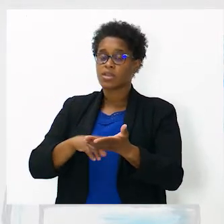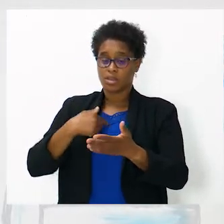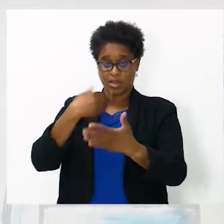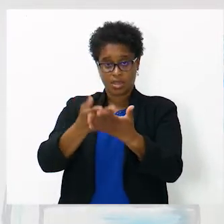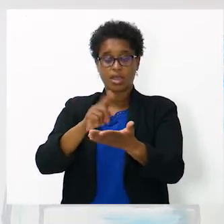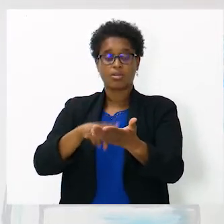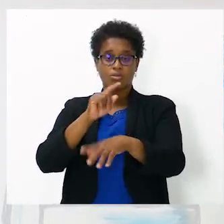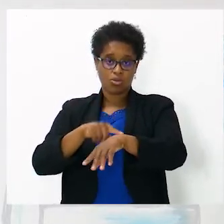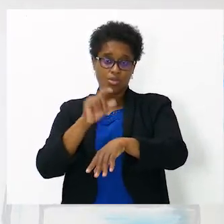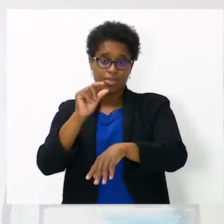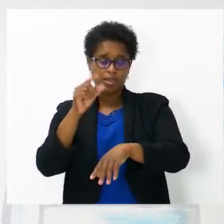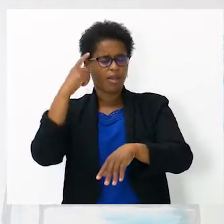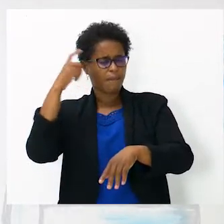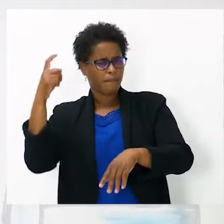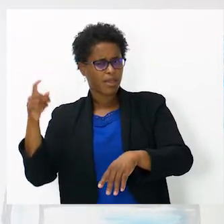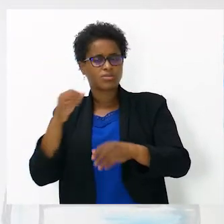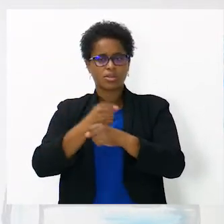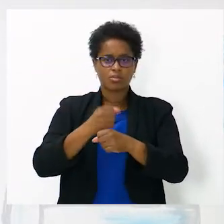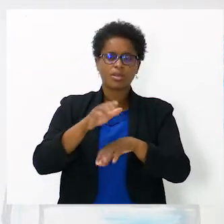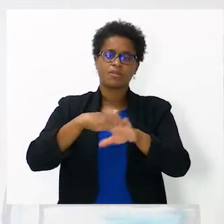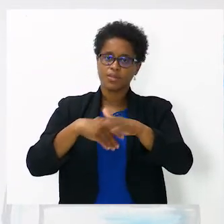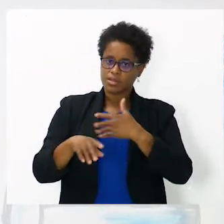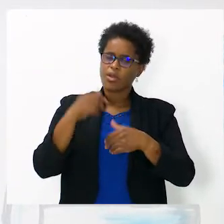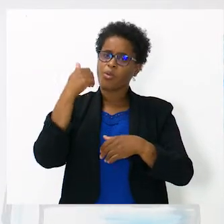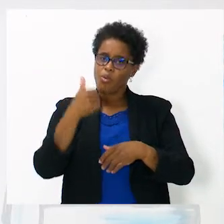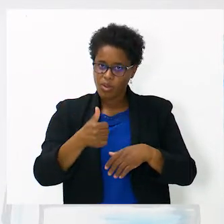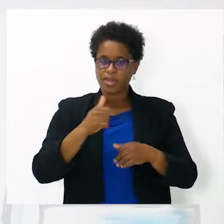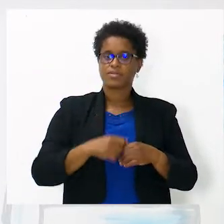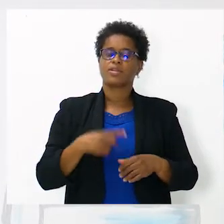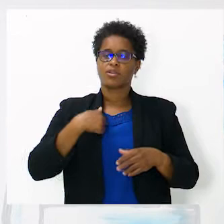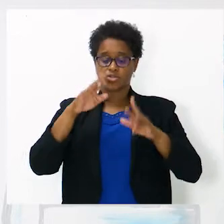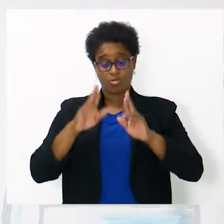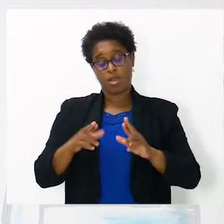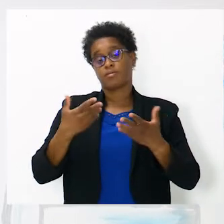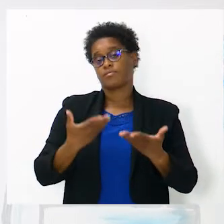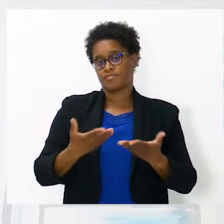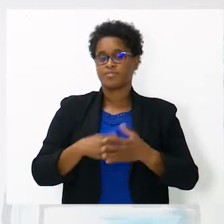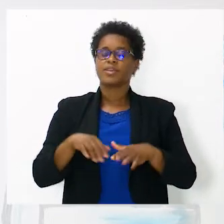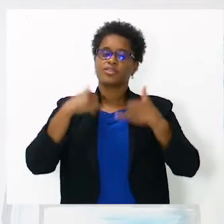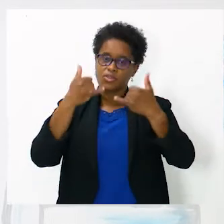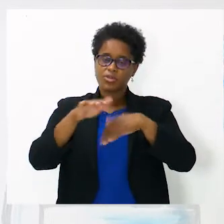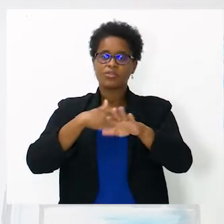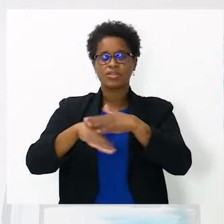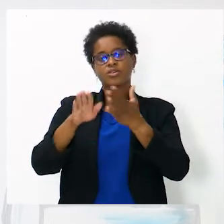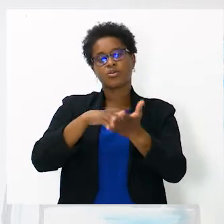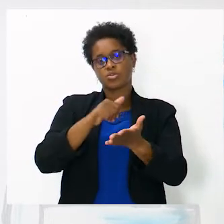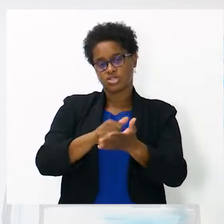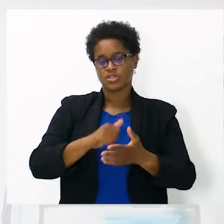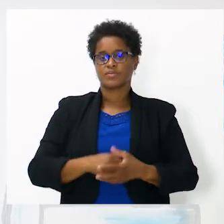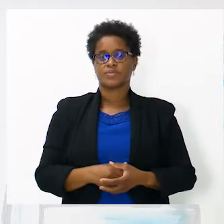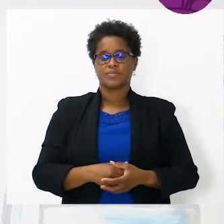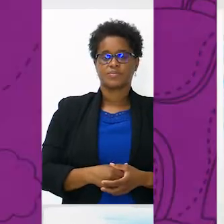um tempo para pensar sobre o exercício e resolver corretamente, espero eu. De seguida vamos